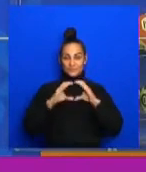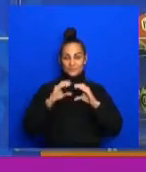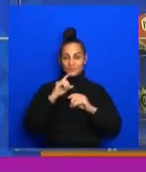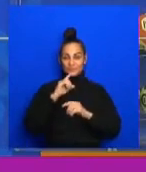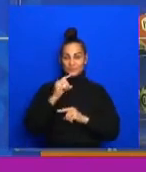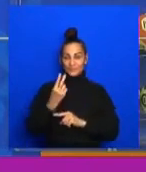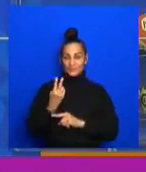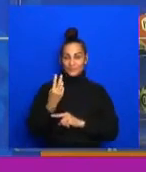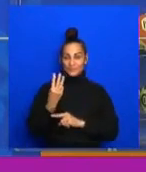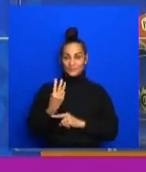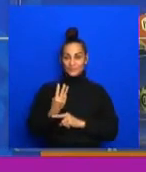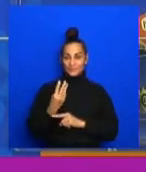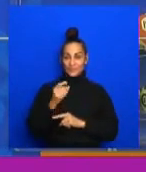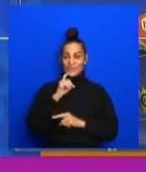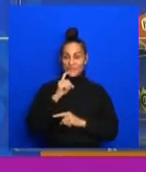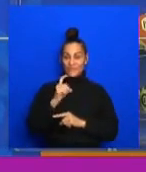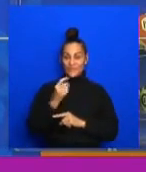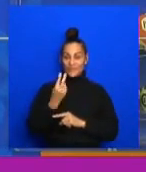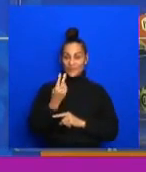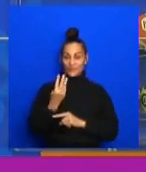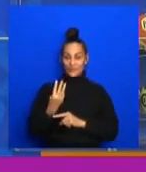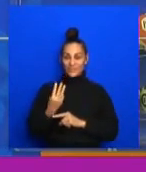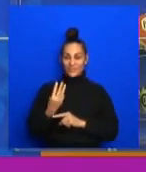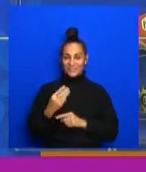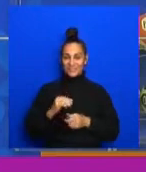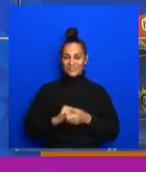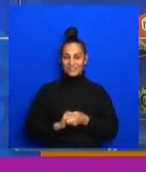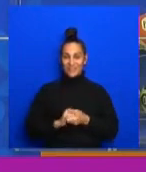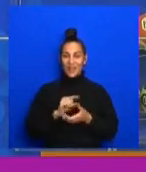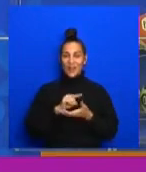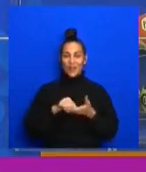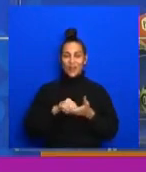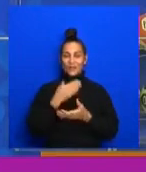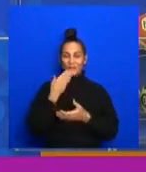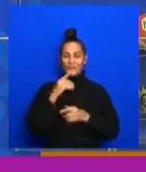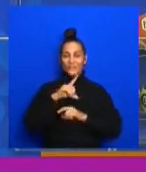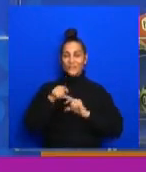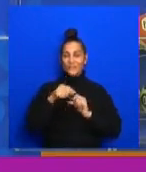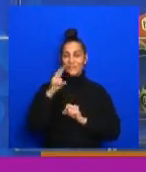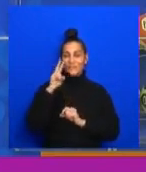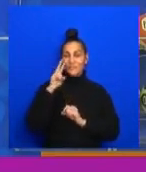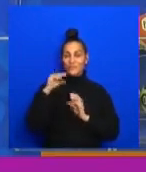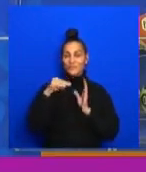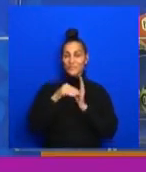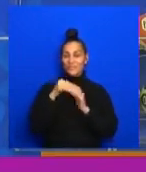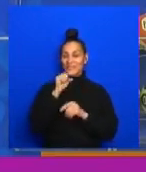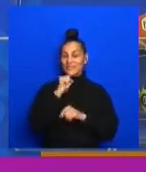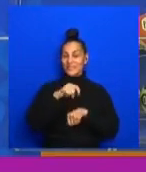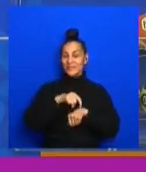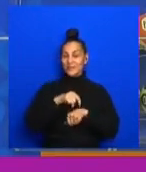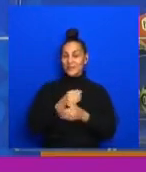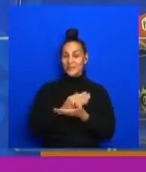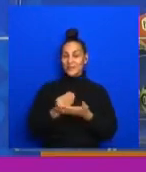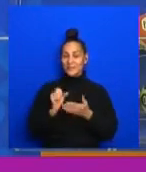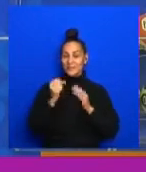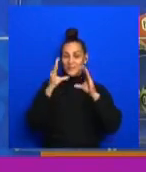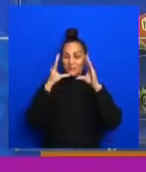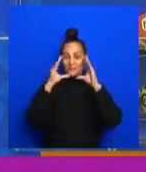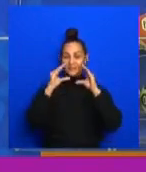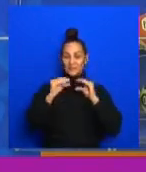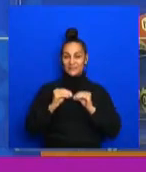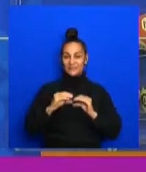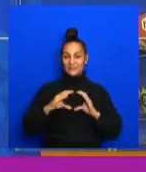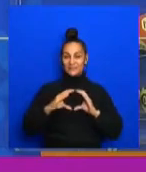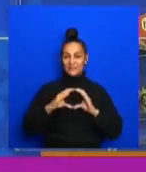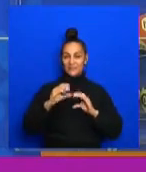Bola verde número 23. Verde 23. Loto Fácil com sorteios de segunda a sábado a partir das 8 da